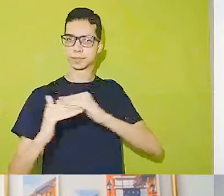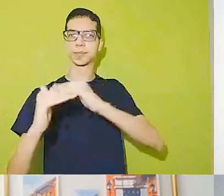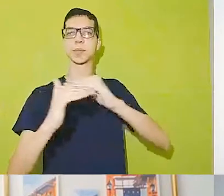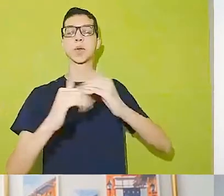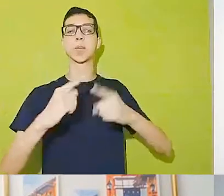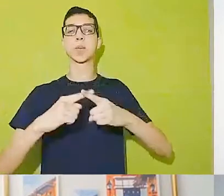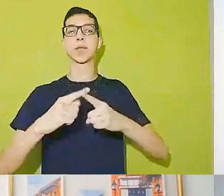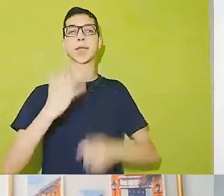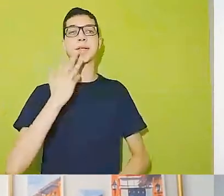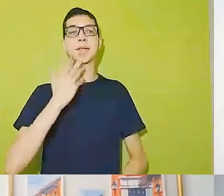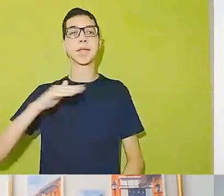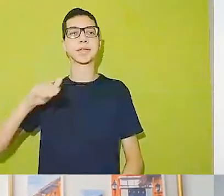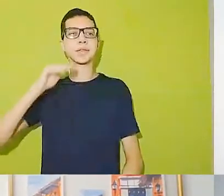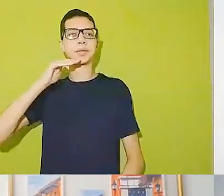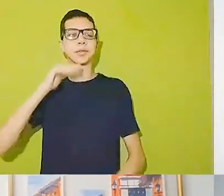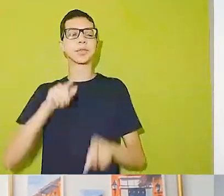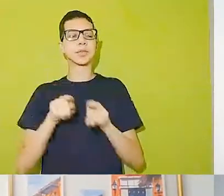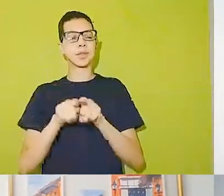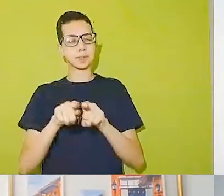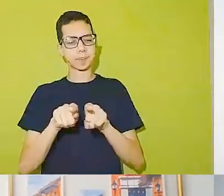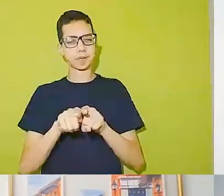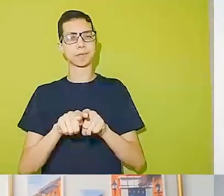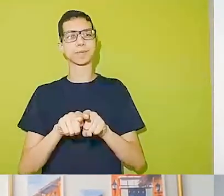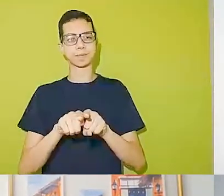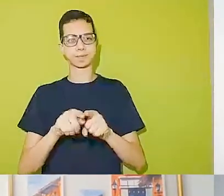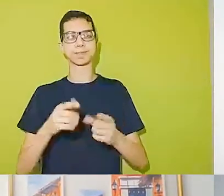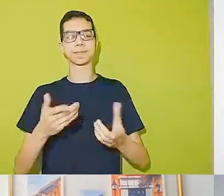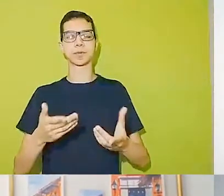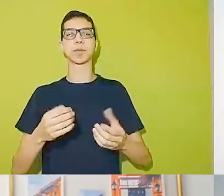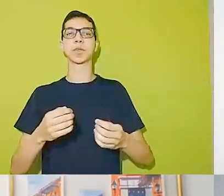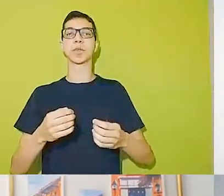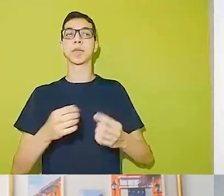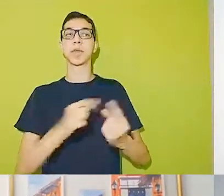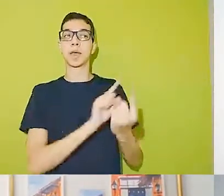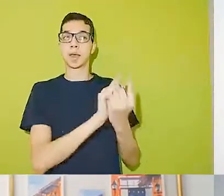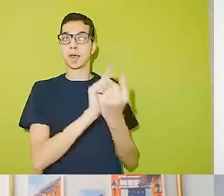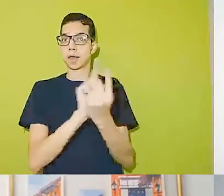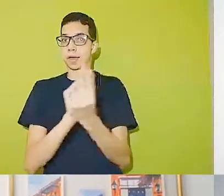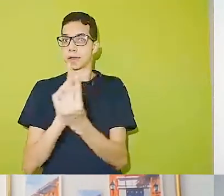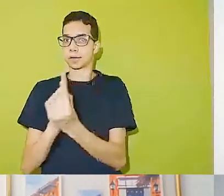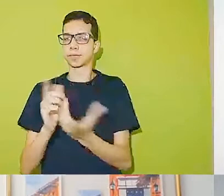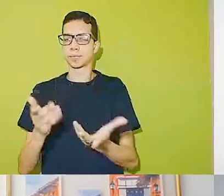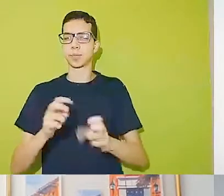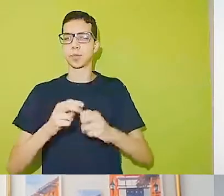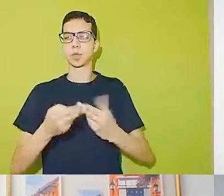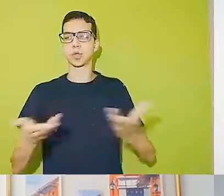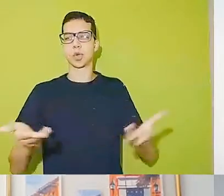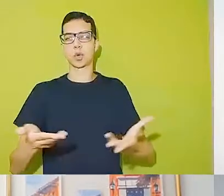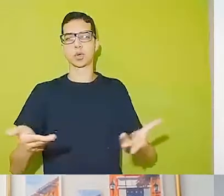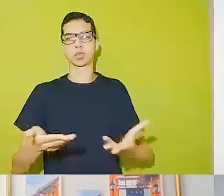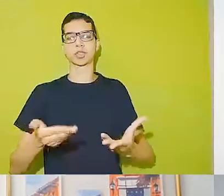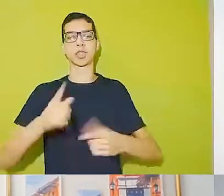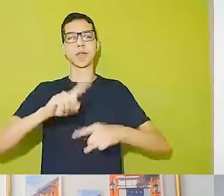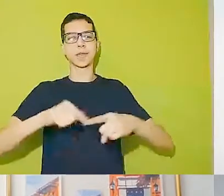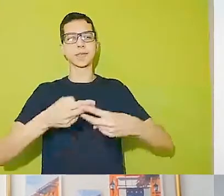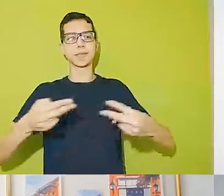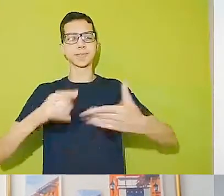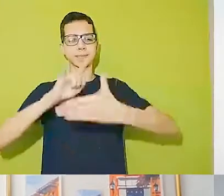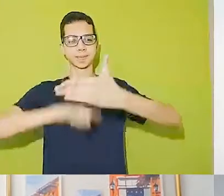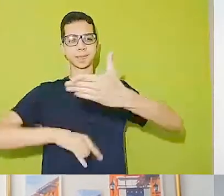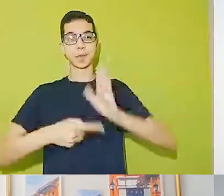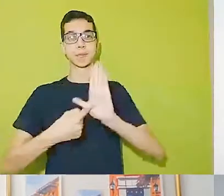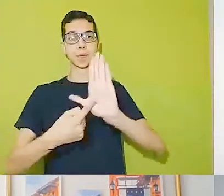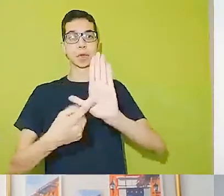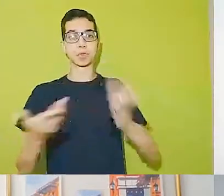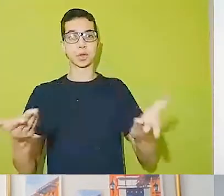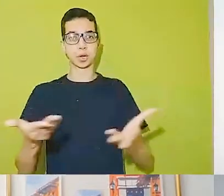adolescentes. Então, com esse intuito que a gente lança essa cartilha aqui hoje, seja um instrumento de trabalho